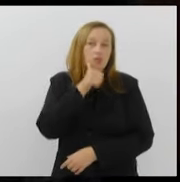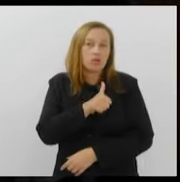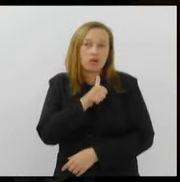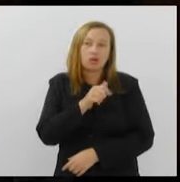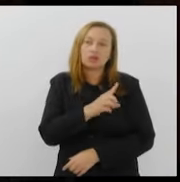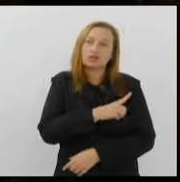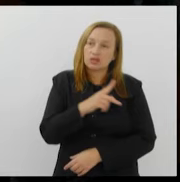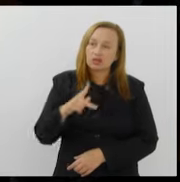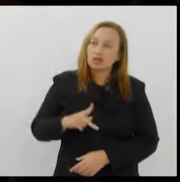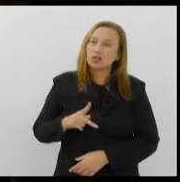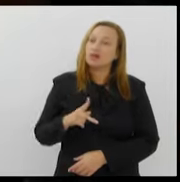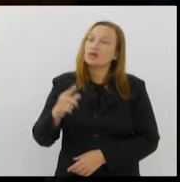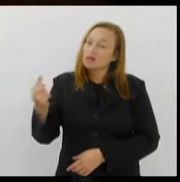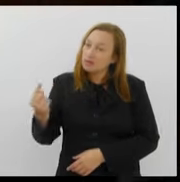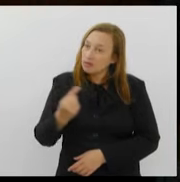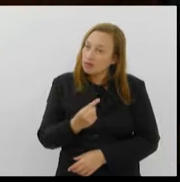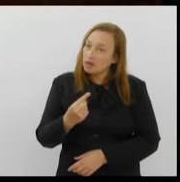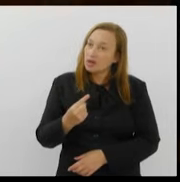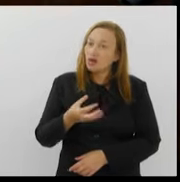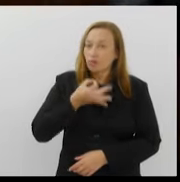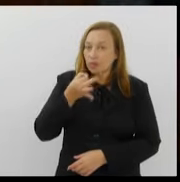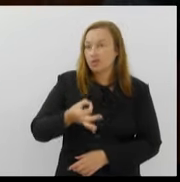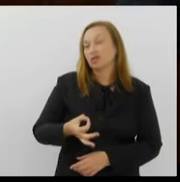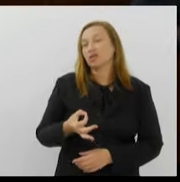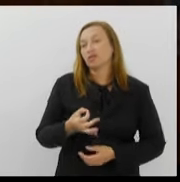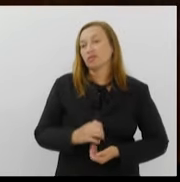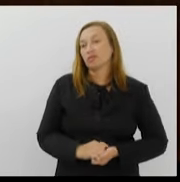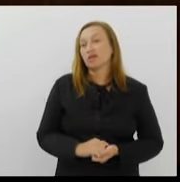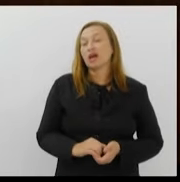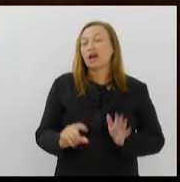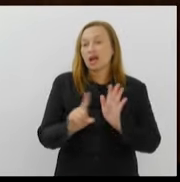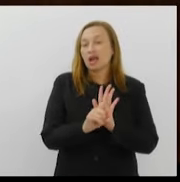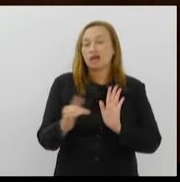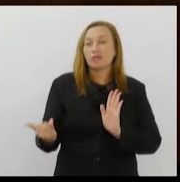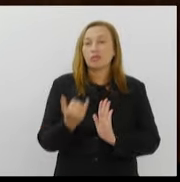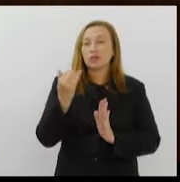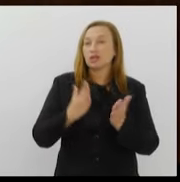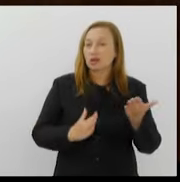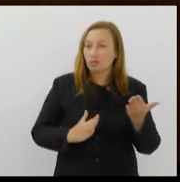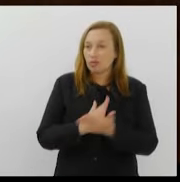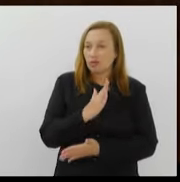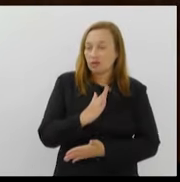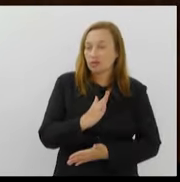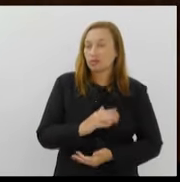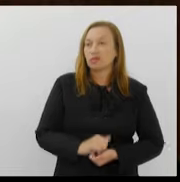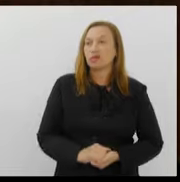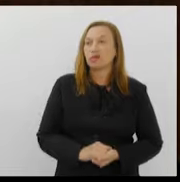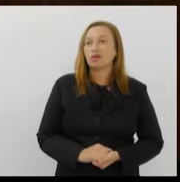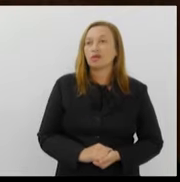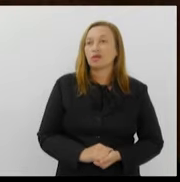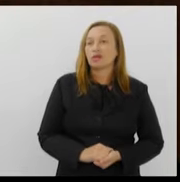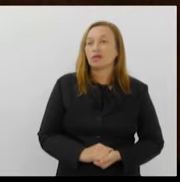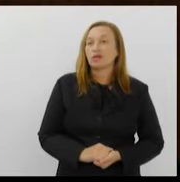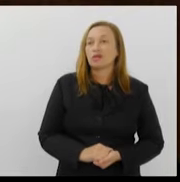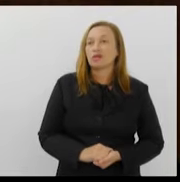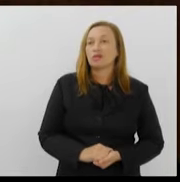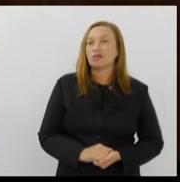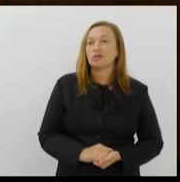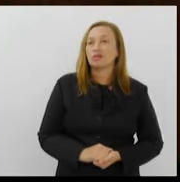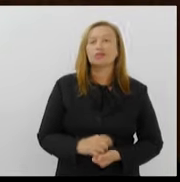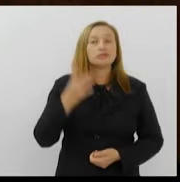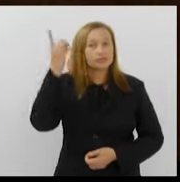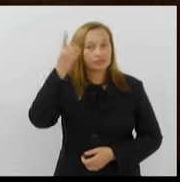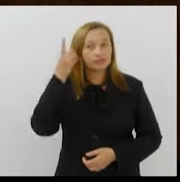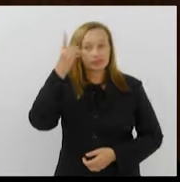defensoria vem e dá alguma sugestão. Leis importantes que a gente aprovou, né? Uma com o deputado